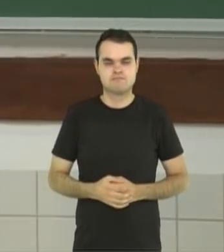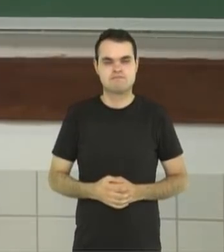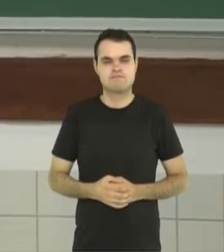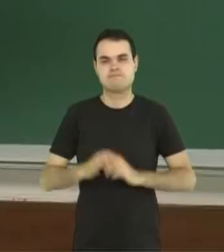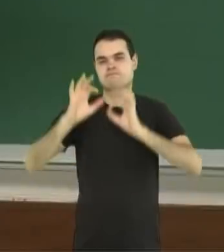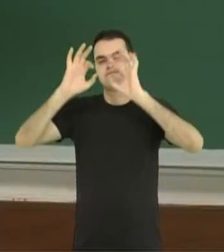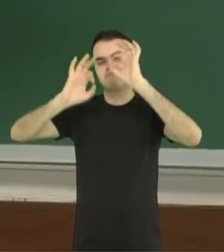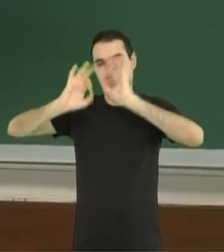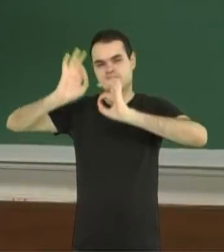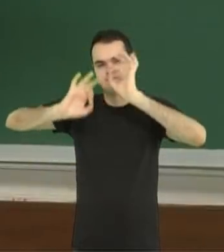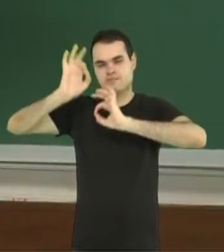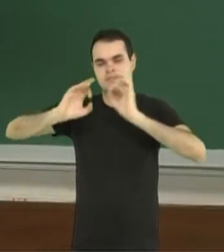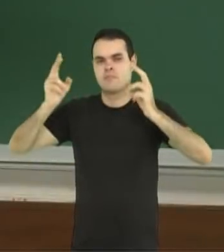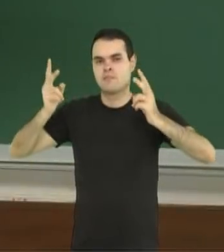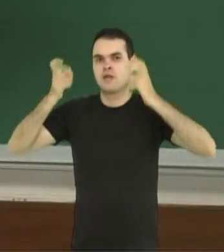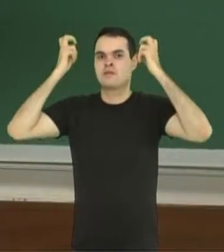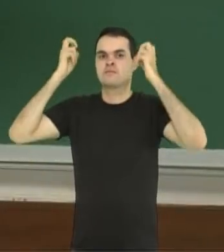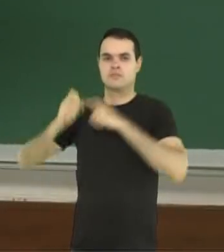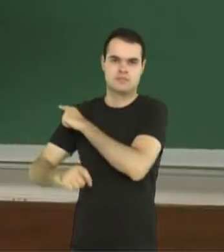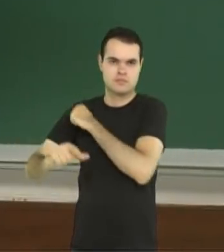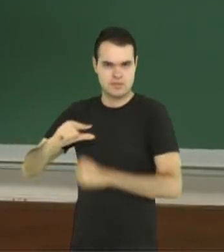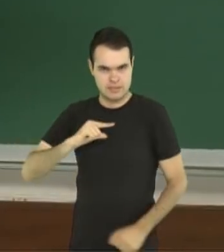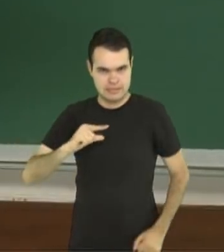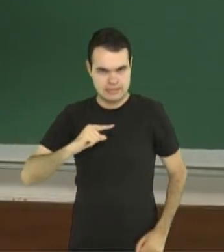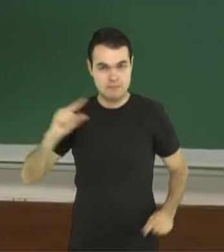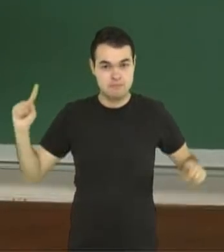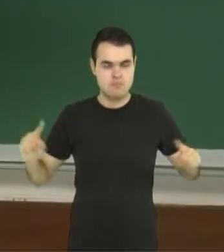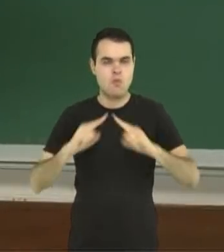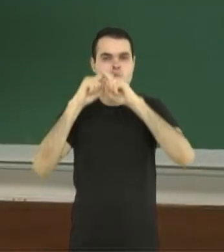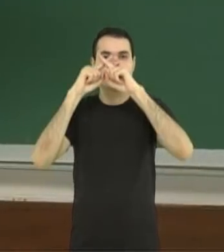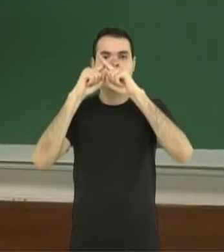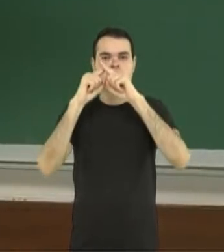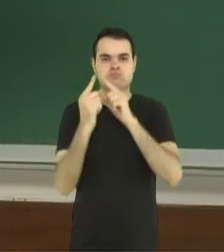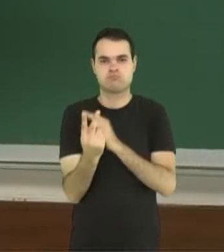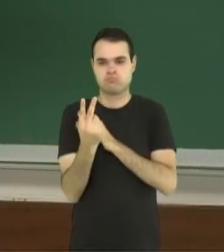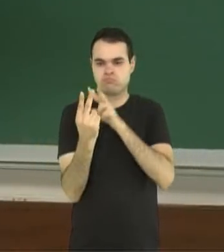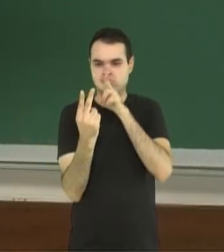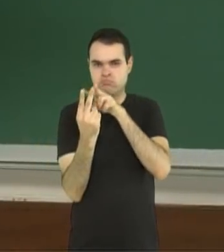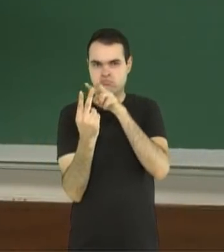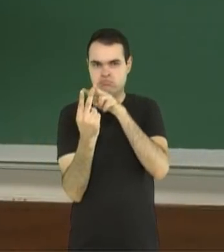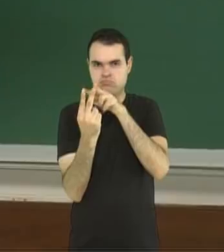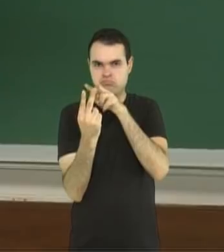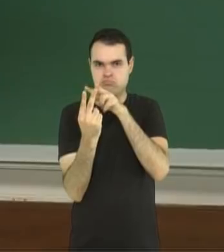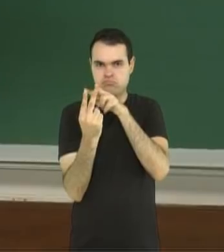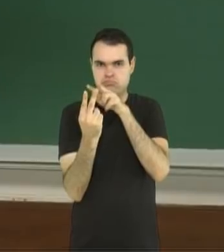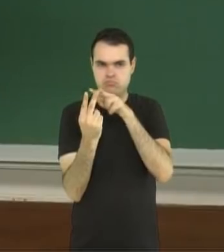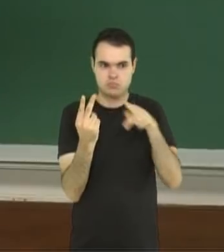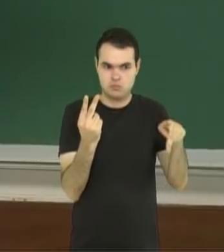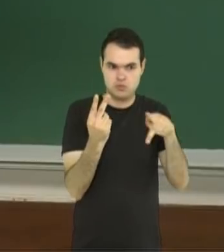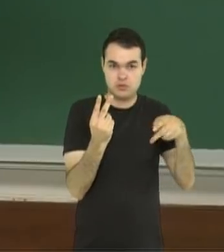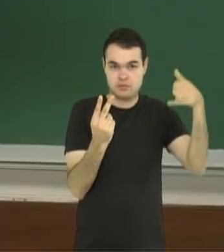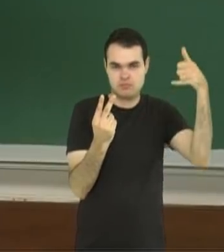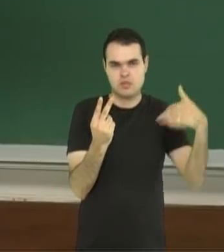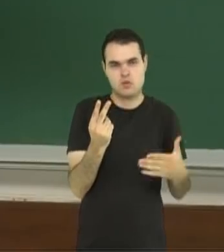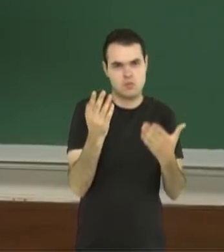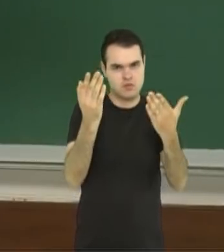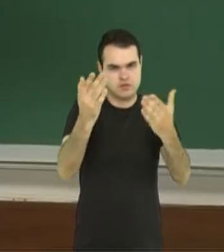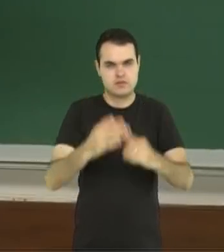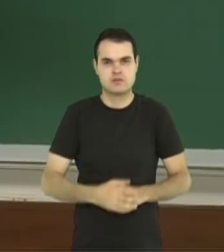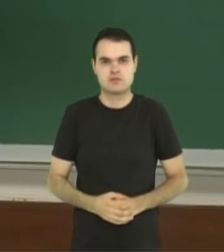Então, perceba aqui, nós temos essa multiplicação de dois fatores. Foi a conta que a professora acabou de fazer com vocês.